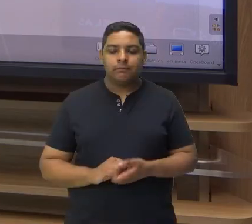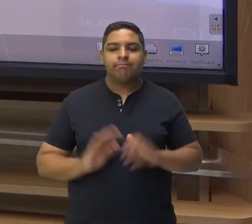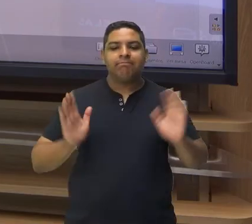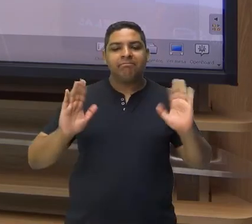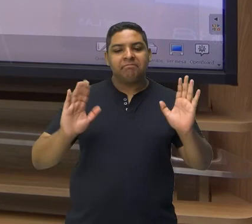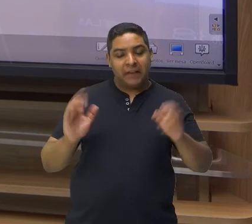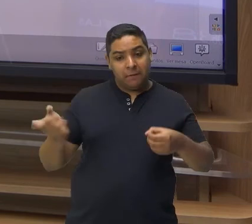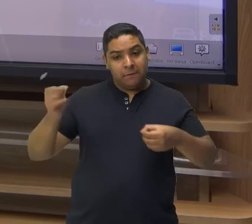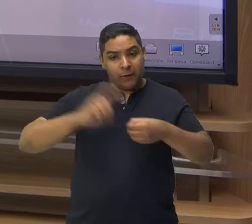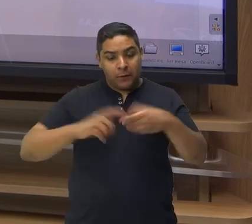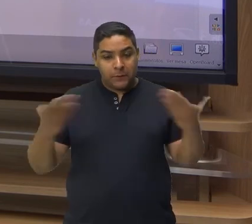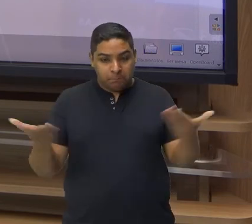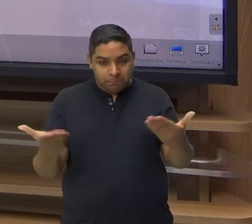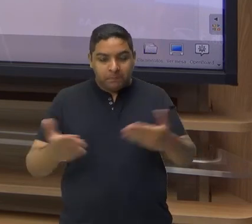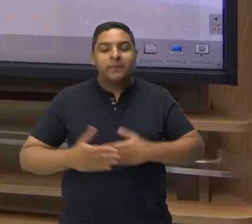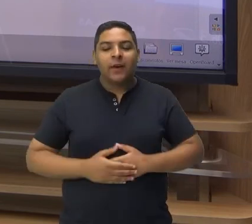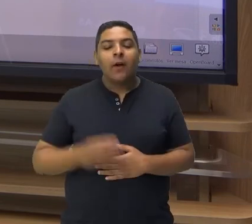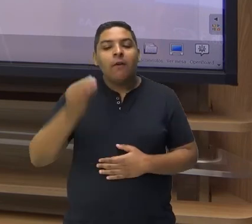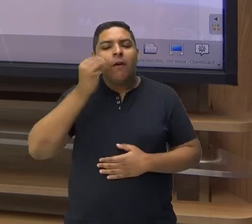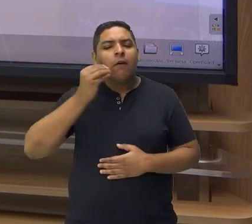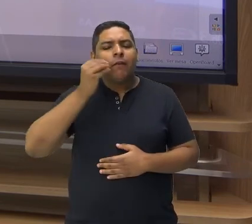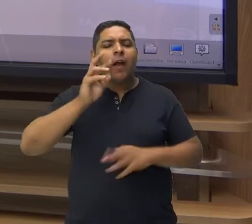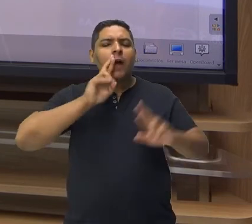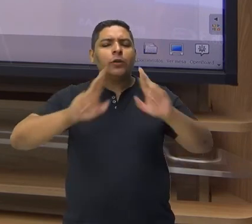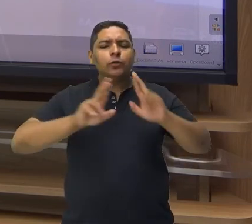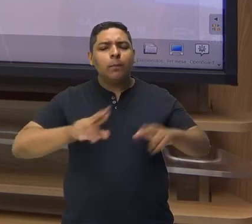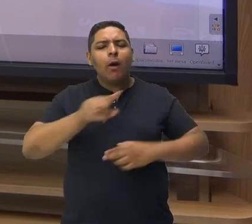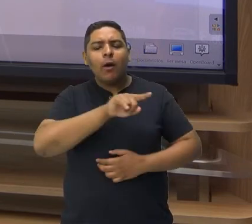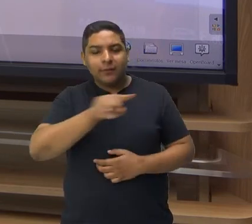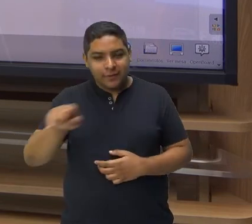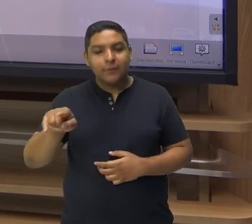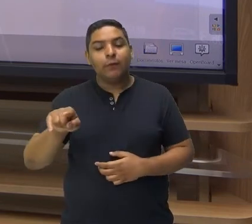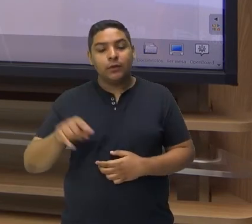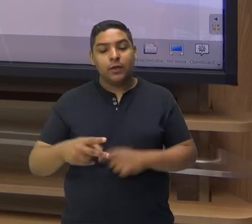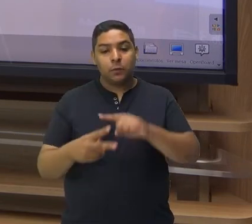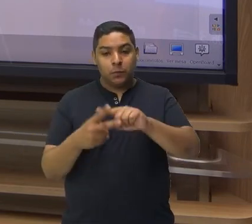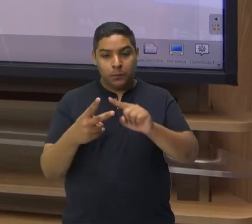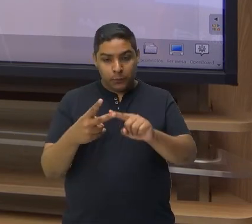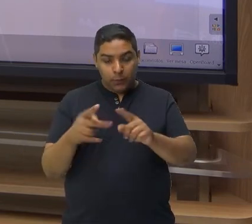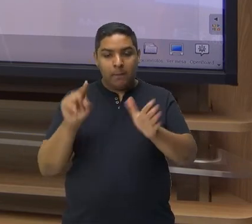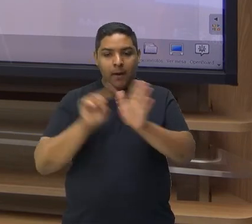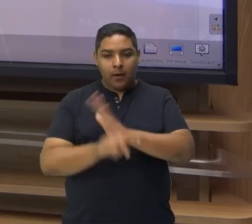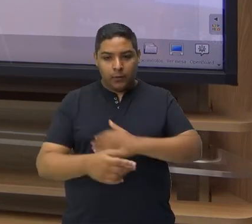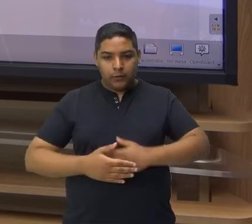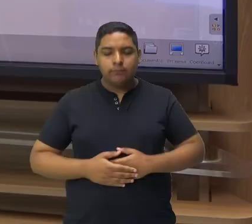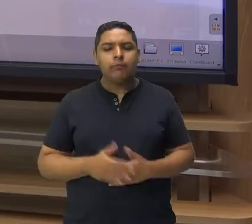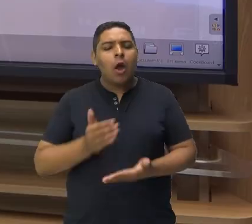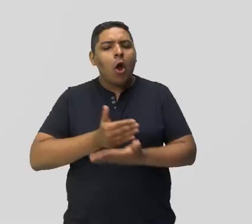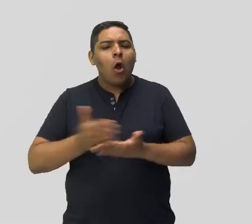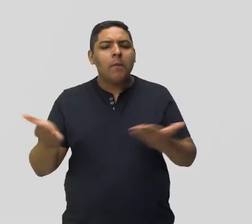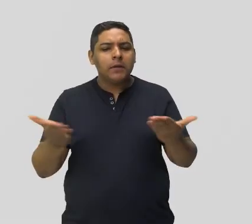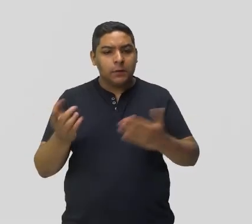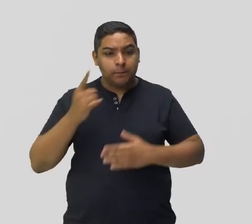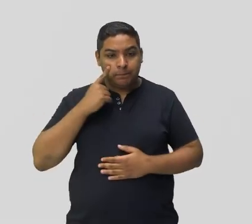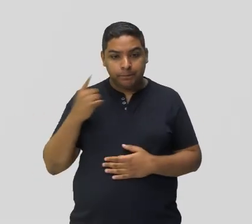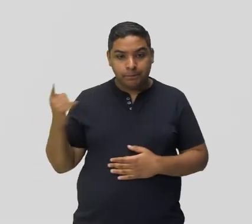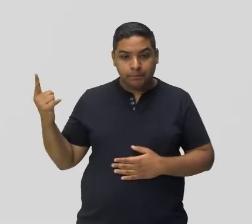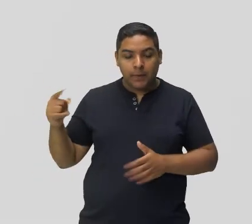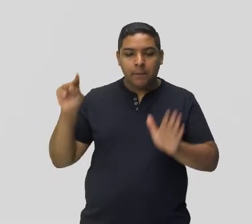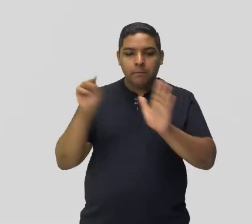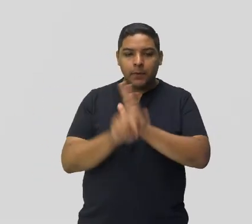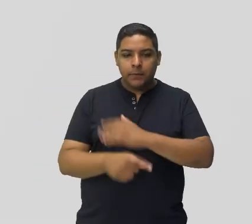aí, pessoal, estamos de volta agora para verificar aí as respostas das nossas duas questões. Vamos logo começar? Primeira